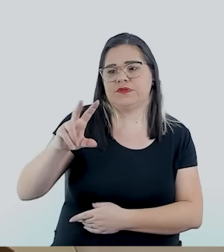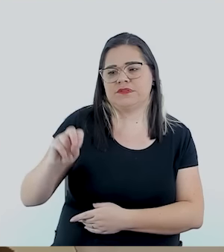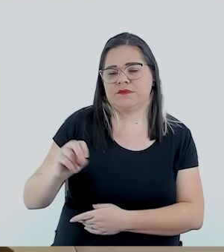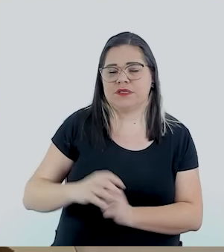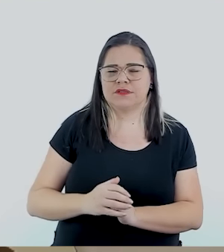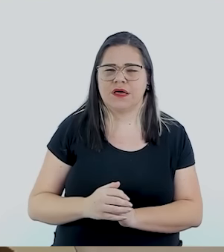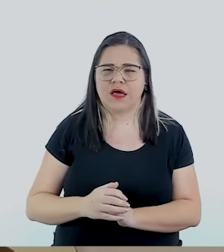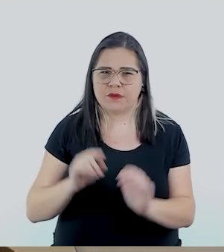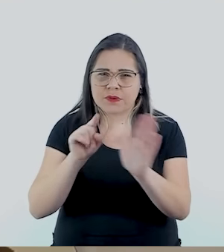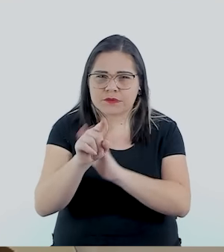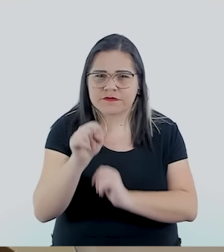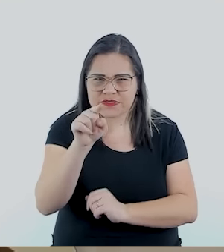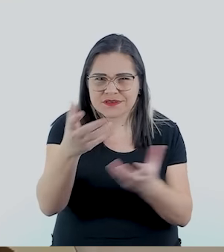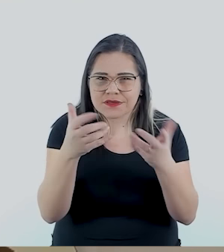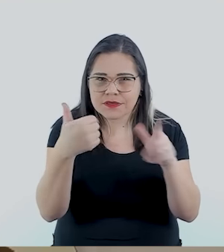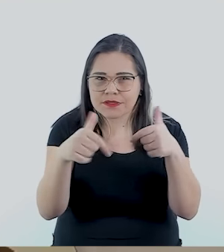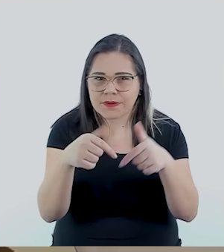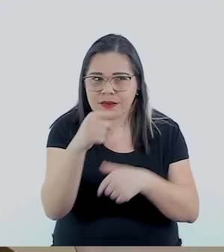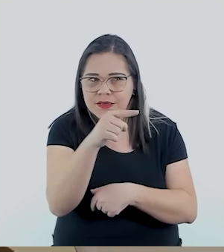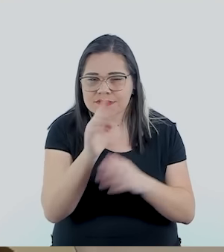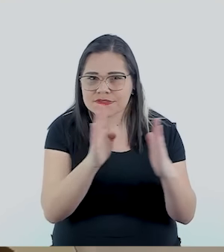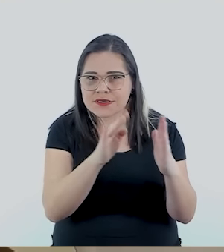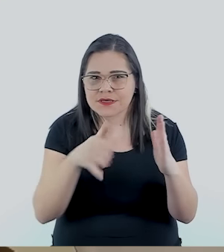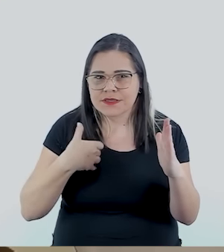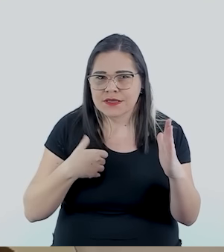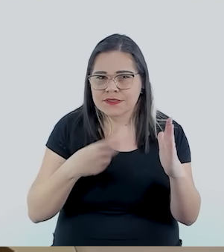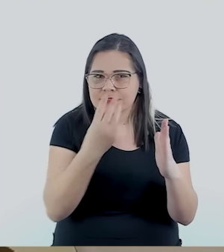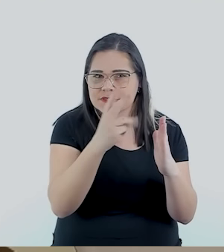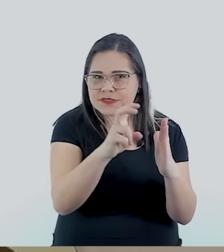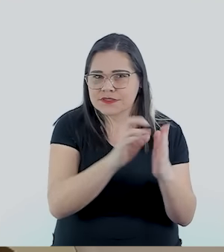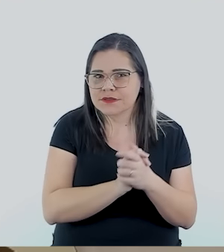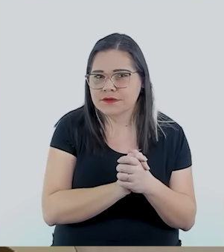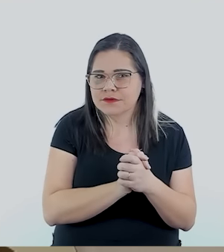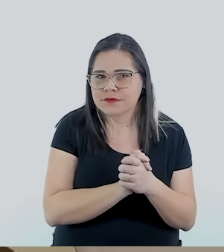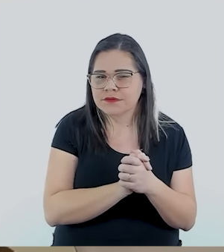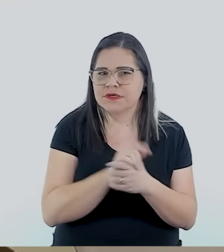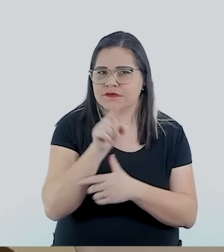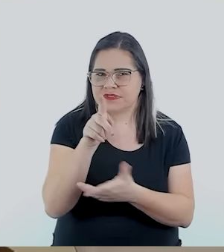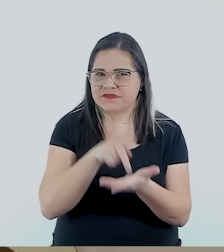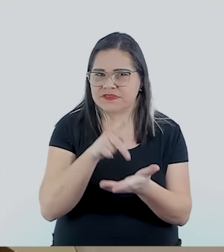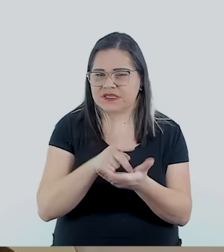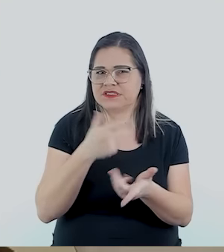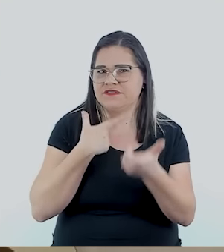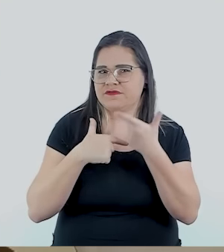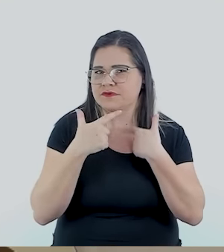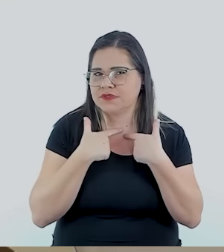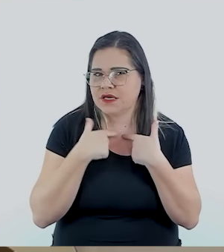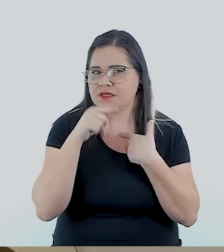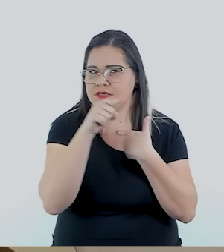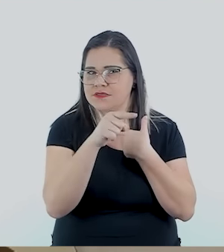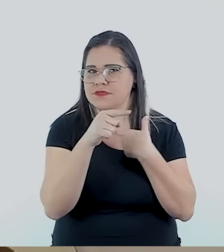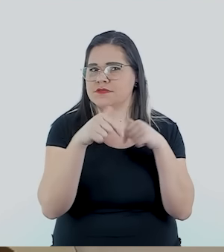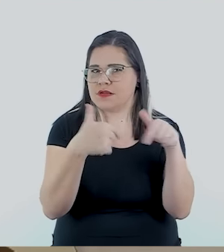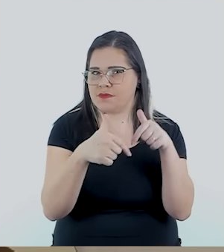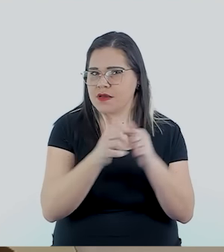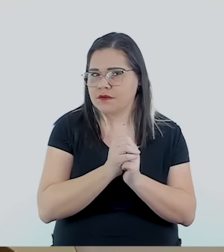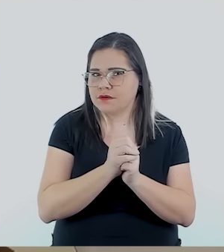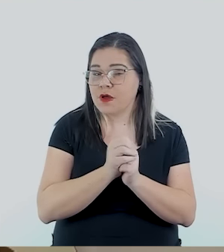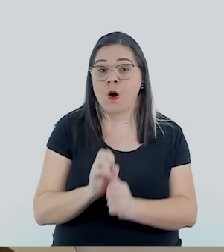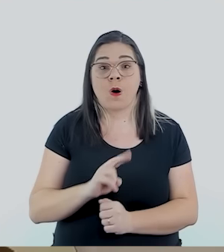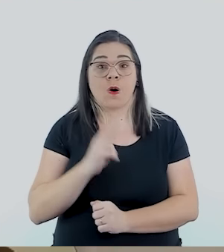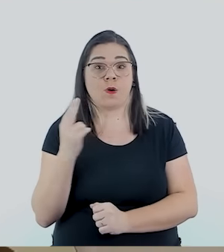eu pergunto você queria aquele trabalho quando você de quando você tinha 35 você realmente gostaria daquele trabalho ou